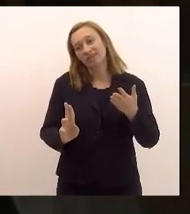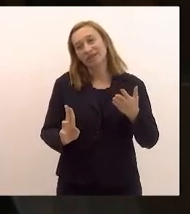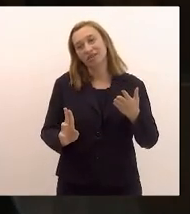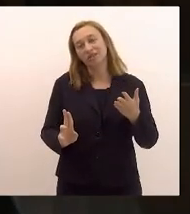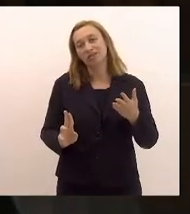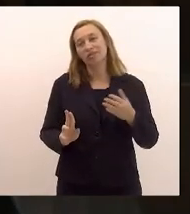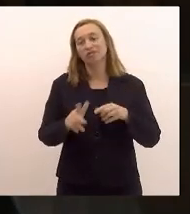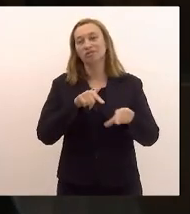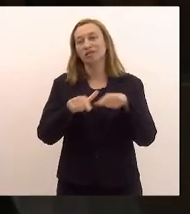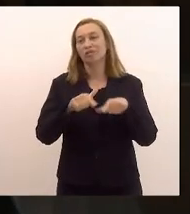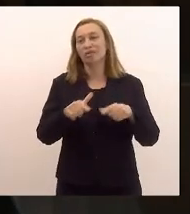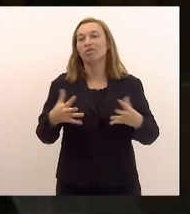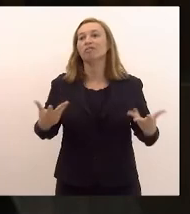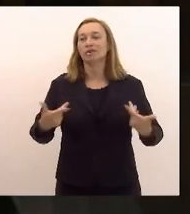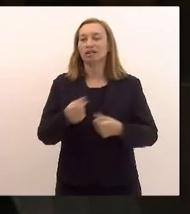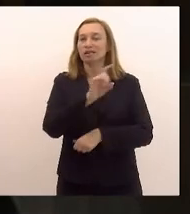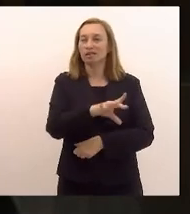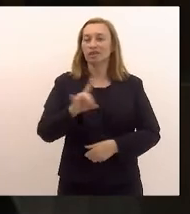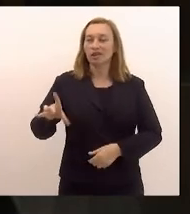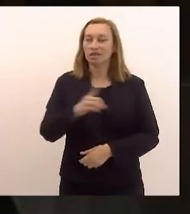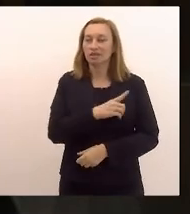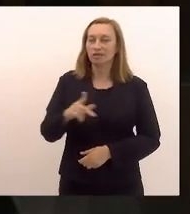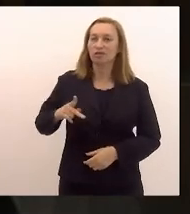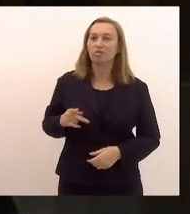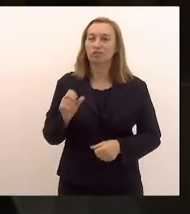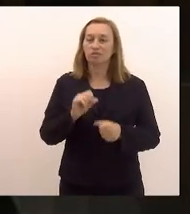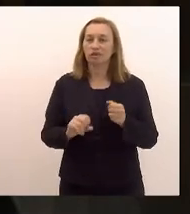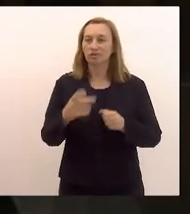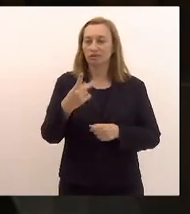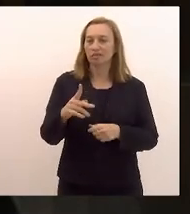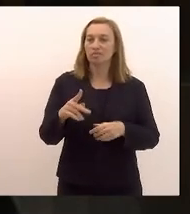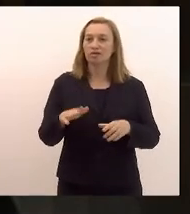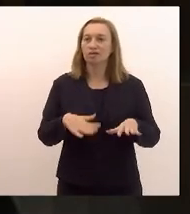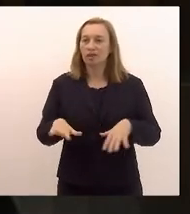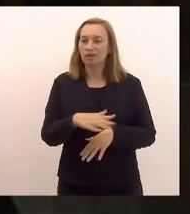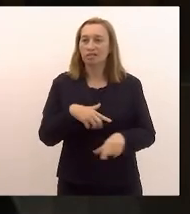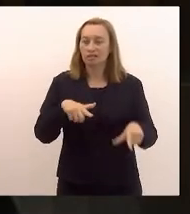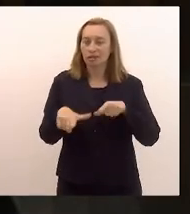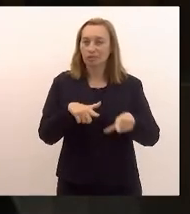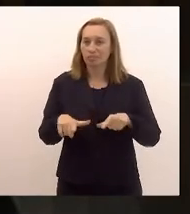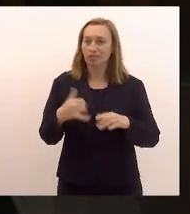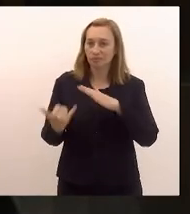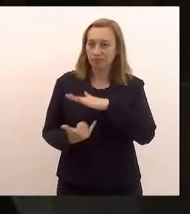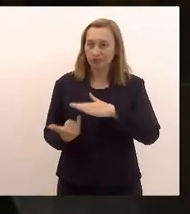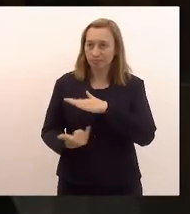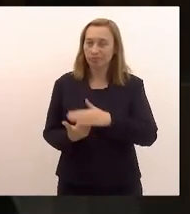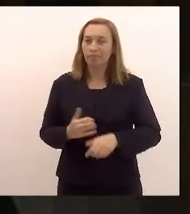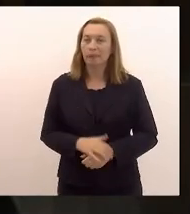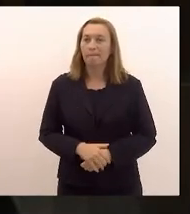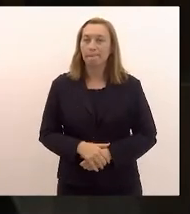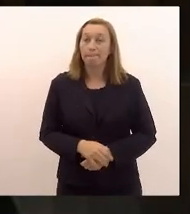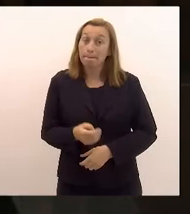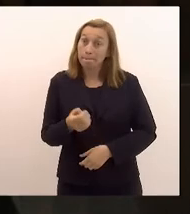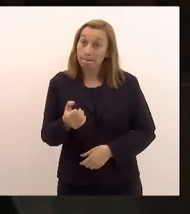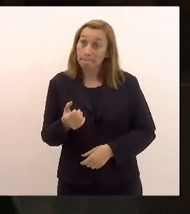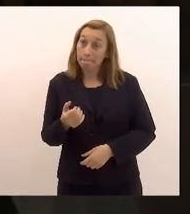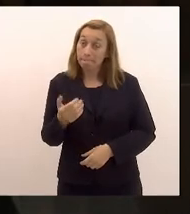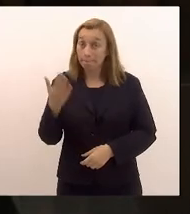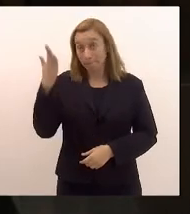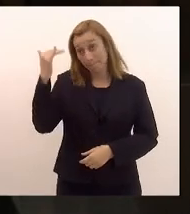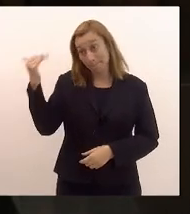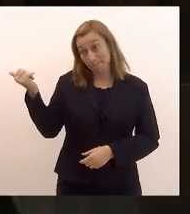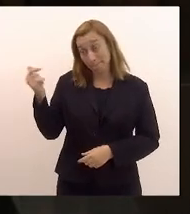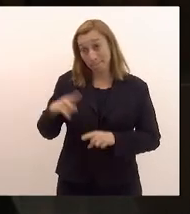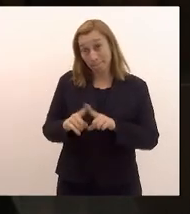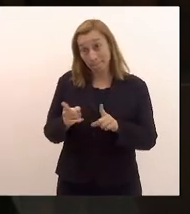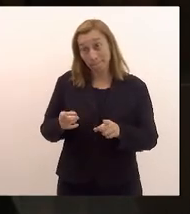citando o trabalho incrível que cada Defensor Público faz no seu órgão de atuação é uma instituição é um pouco polêmico mas eu